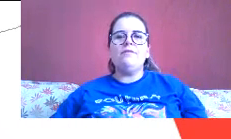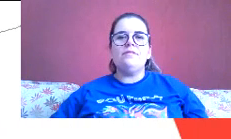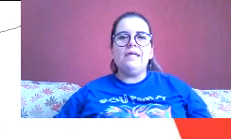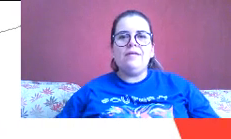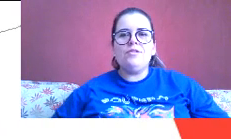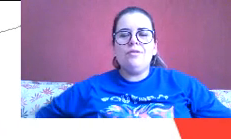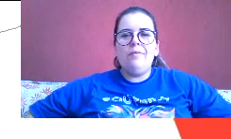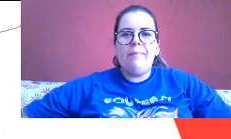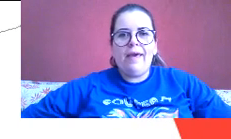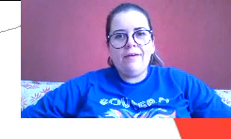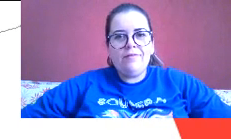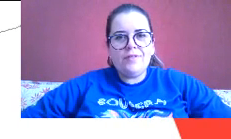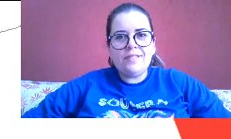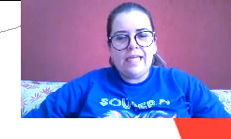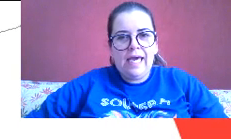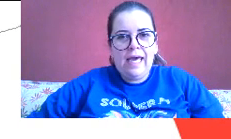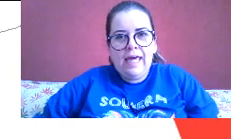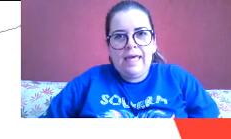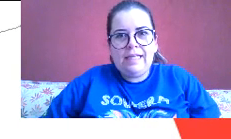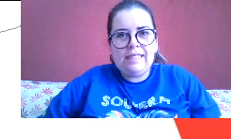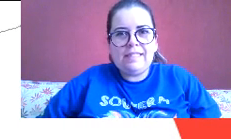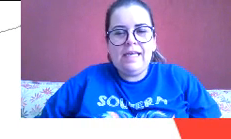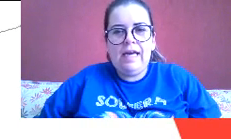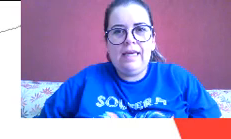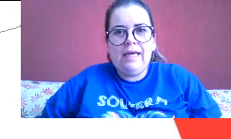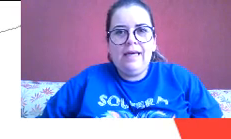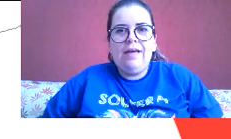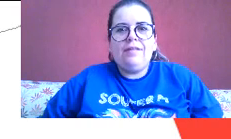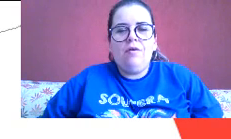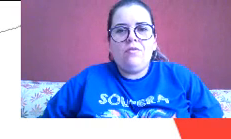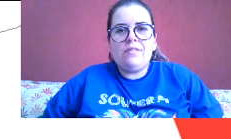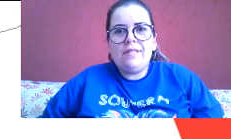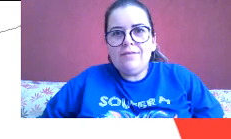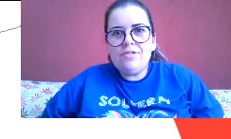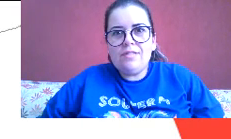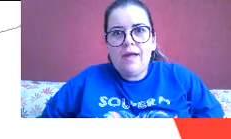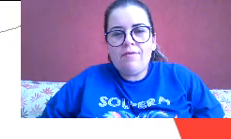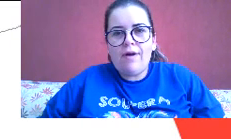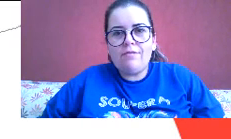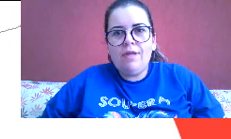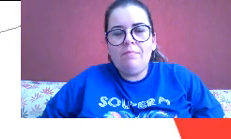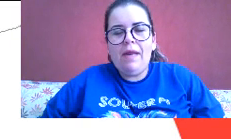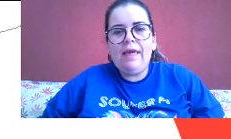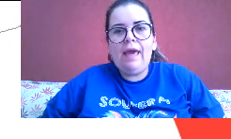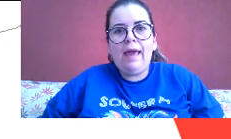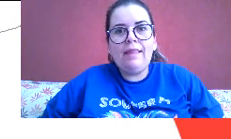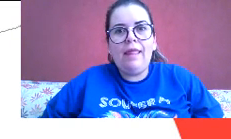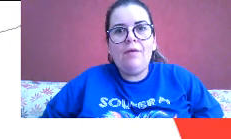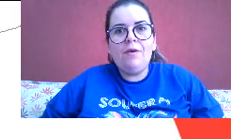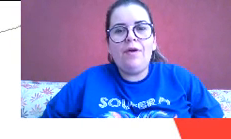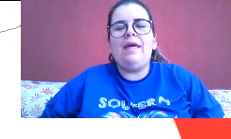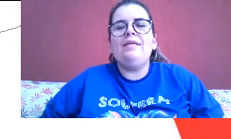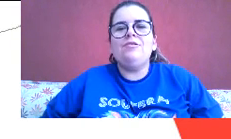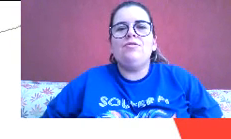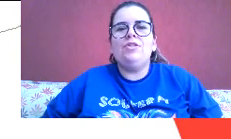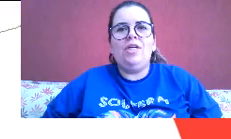Oi quartos anos tudo bem com vocês e aí tão gostando de estar no quarto ano para quem ainda